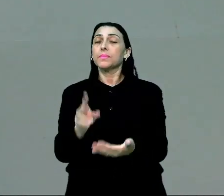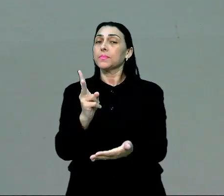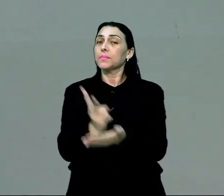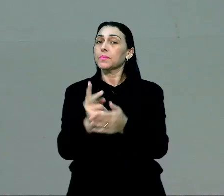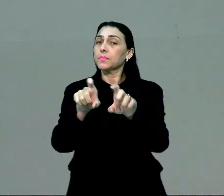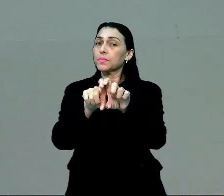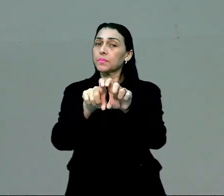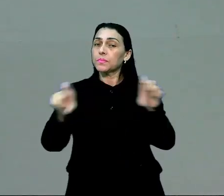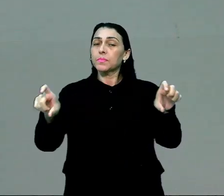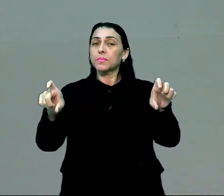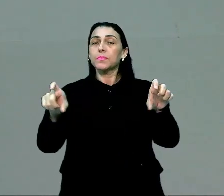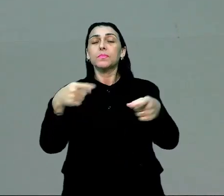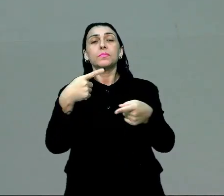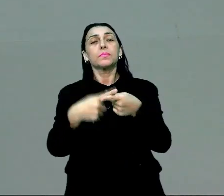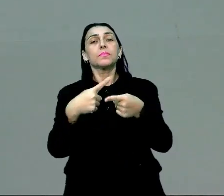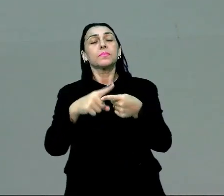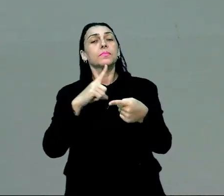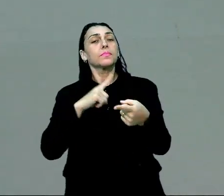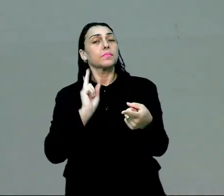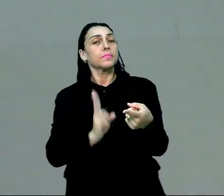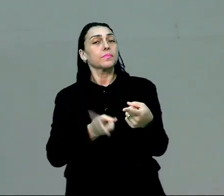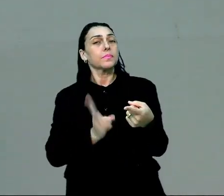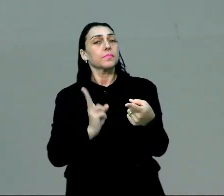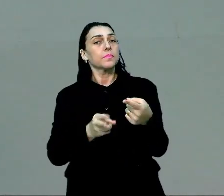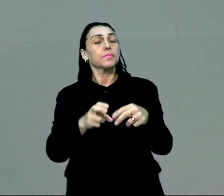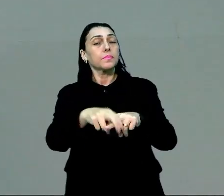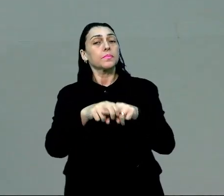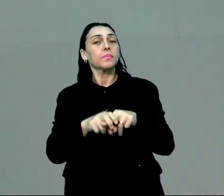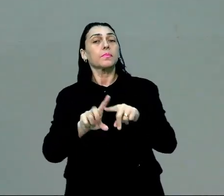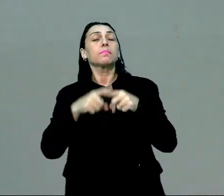mesmo parágrafo, porque ele tem a mesma causa,